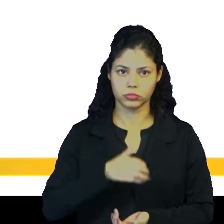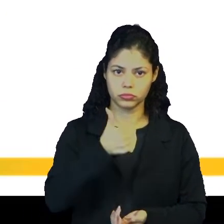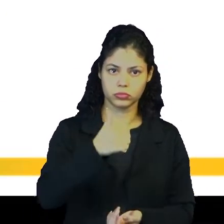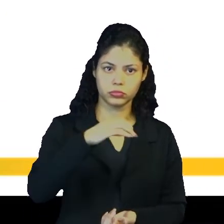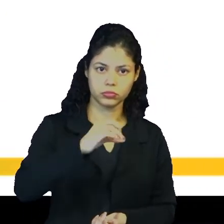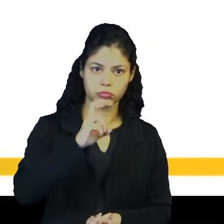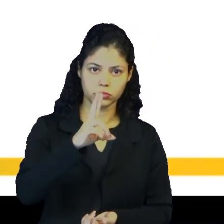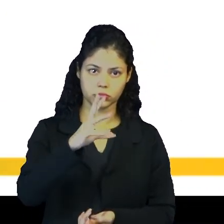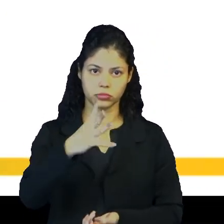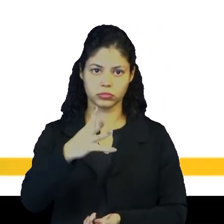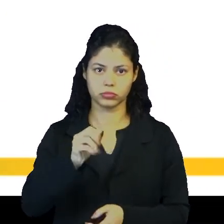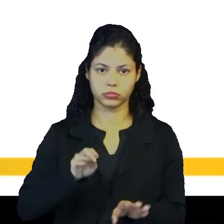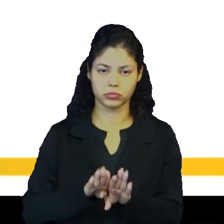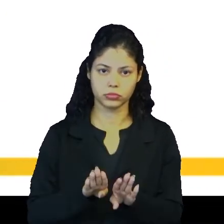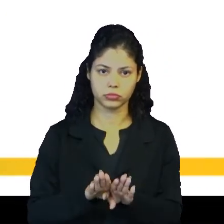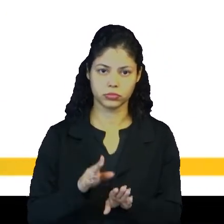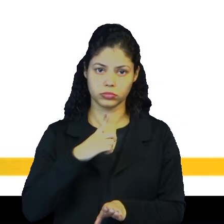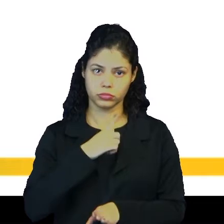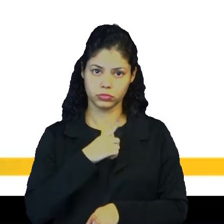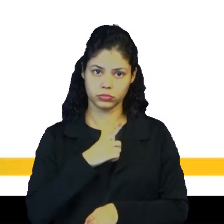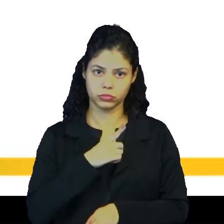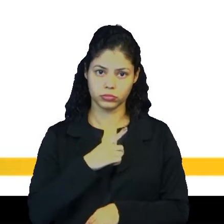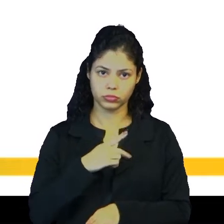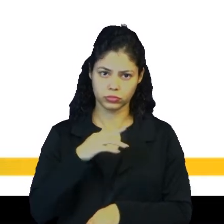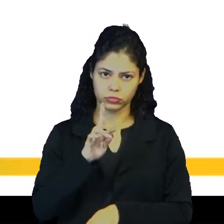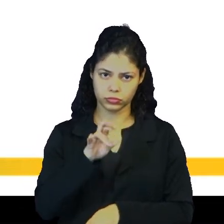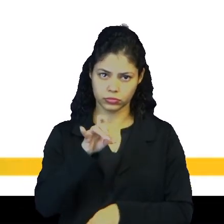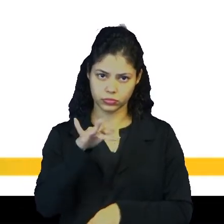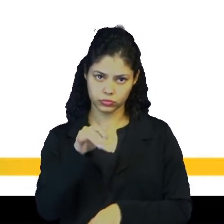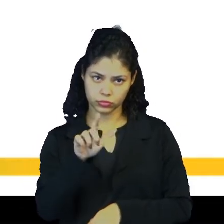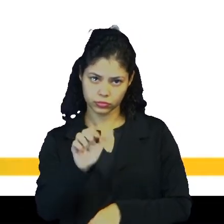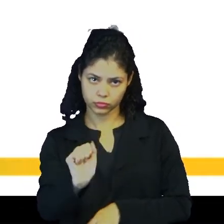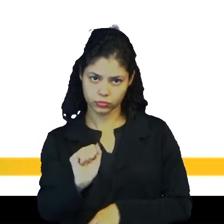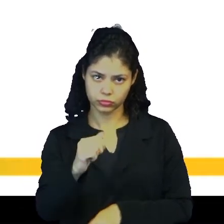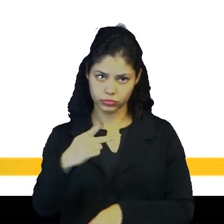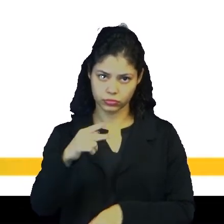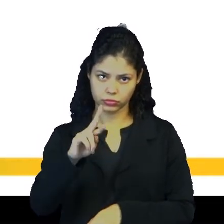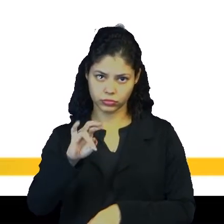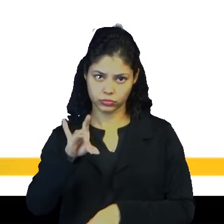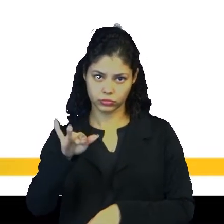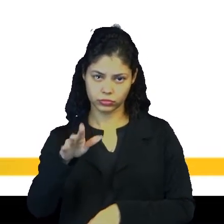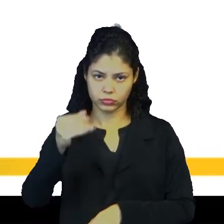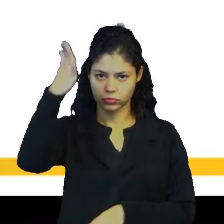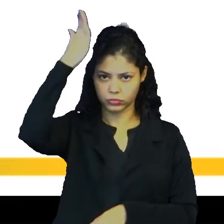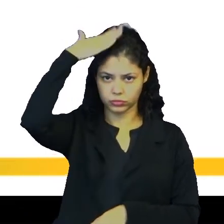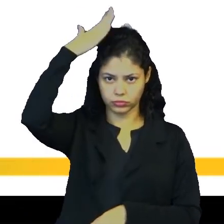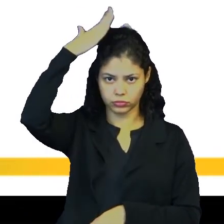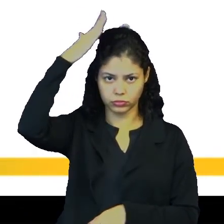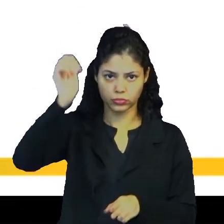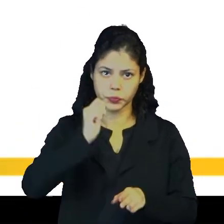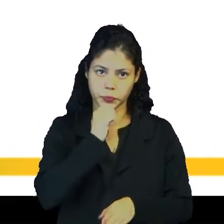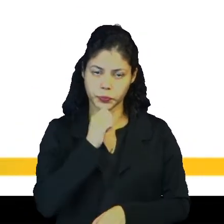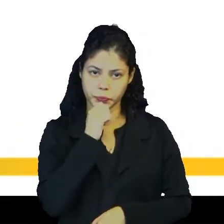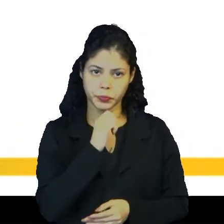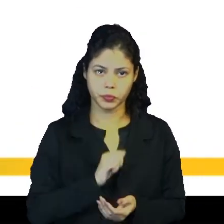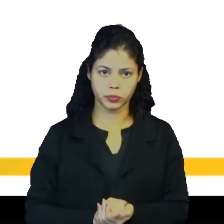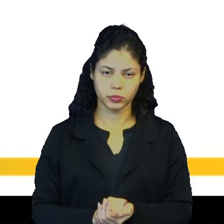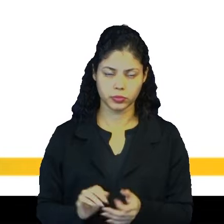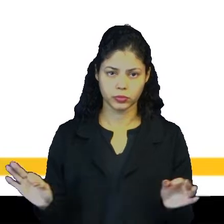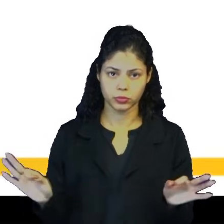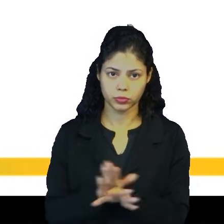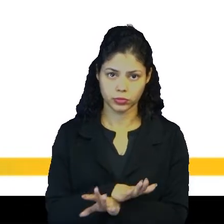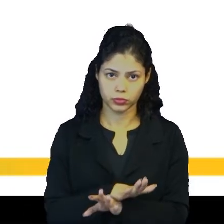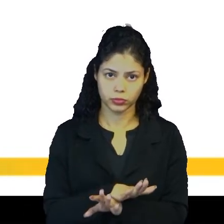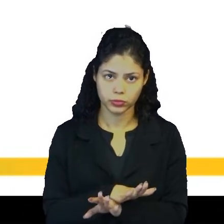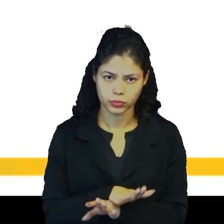Em 1954, a gente tem o caso da Guatemala e Paraguai. A primeira intervenção direta dos Estados Unidos no continente derruba o